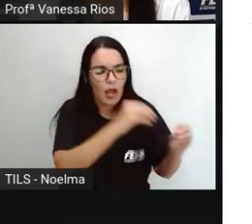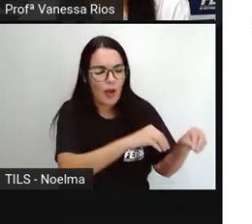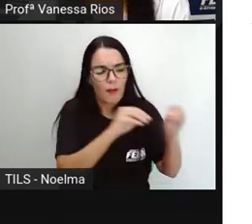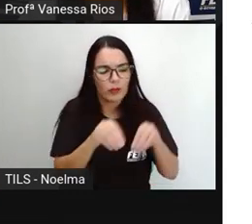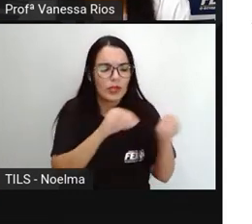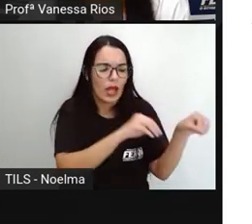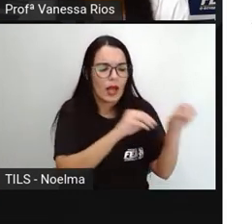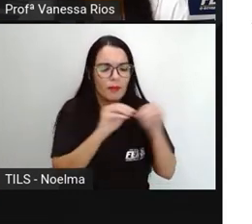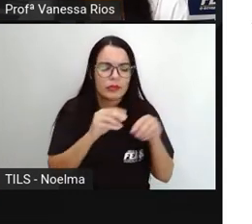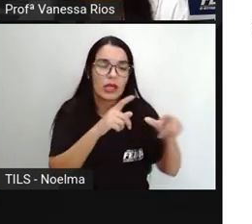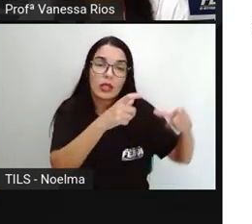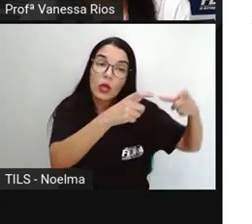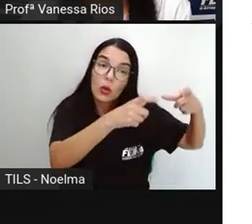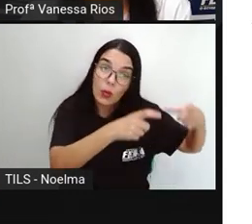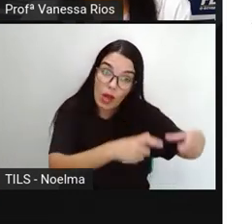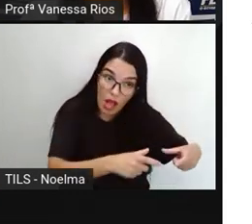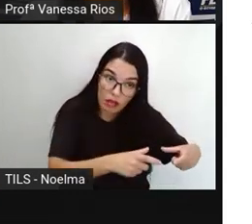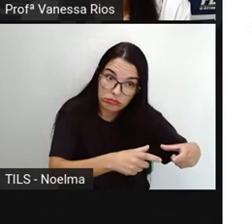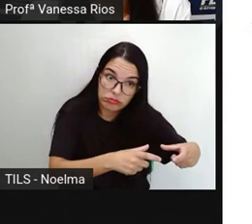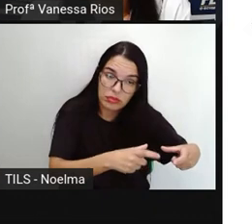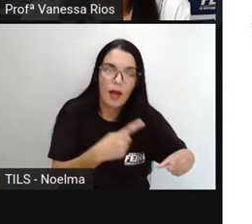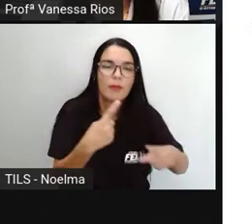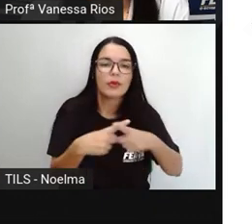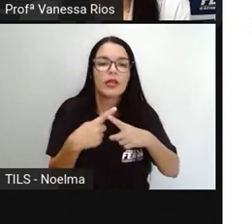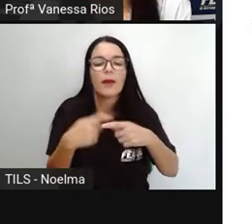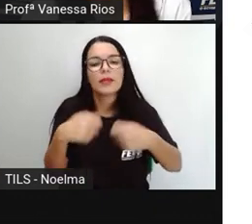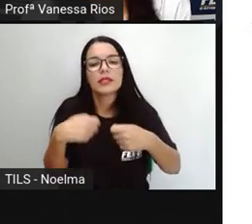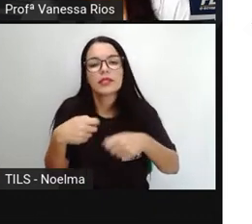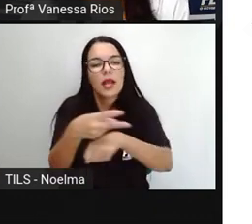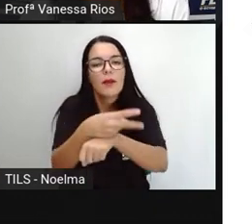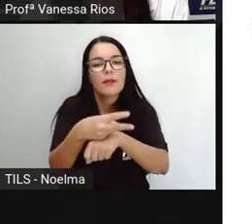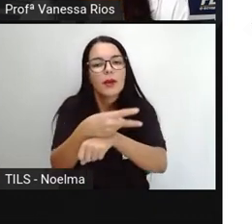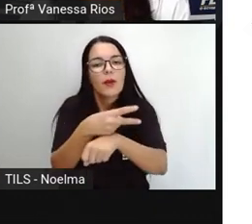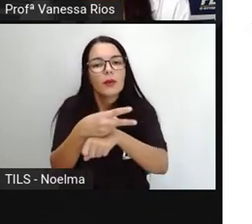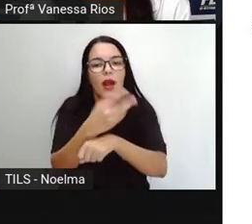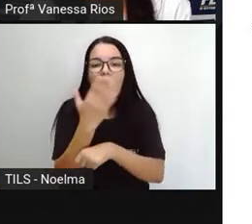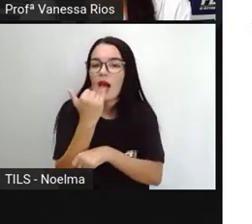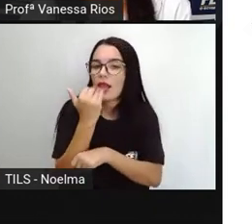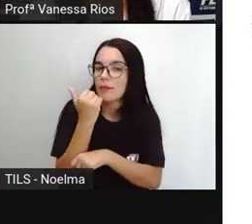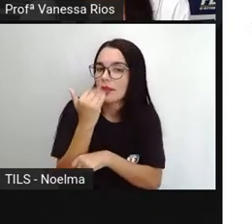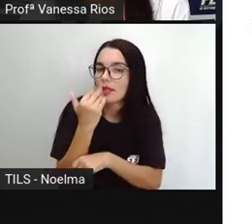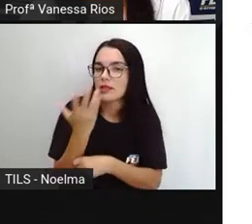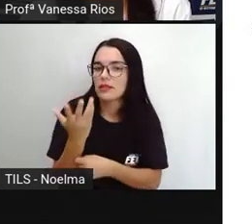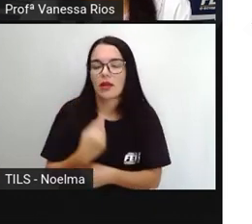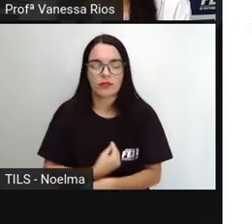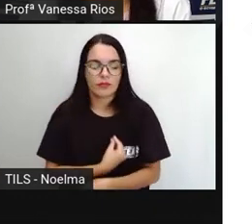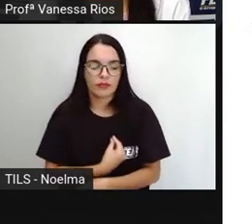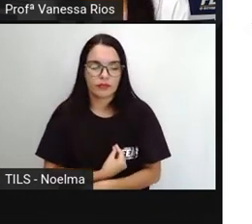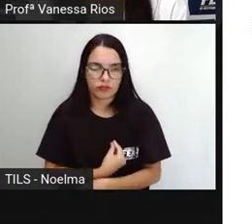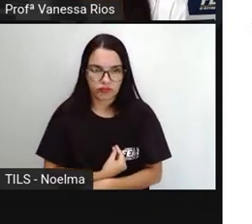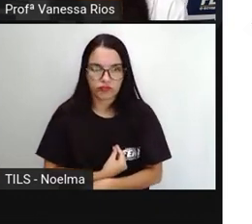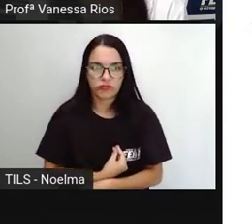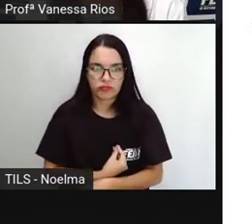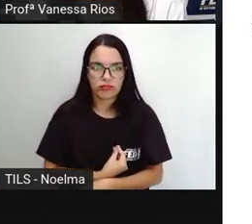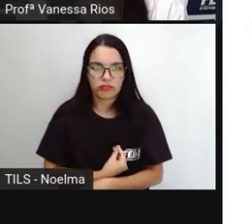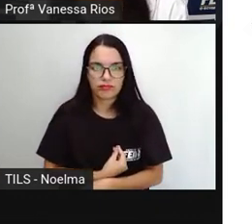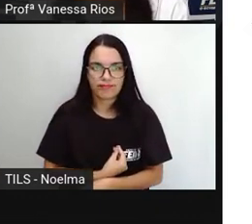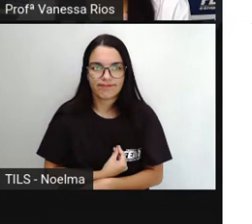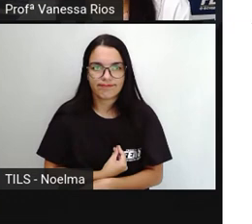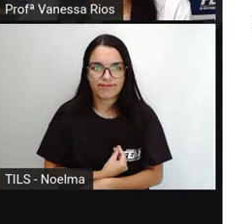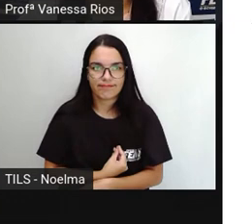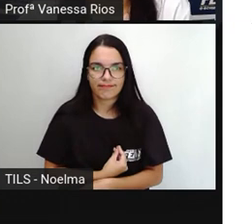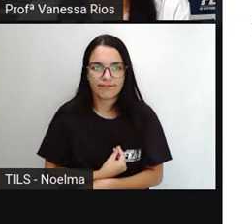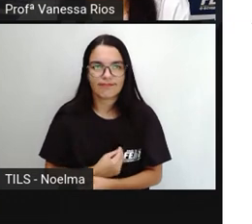nas primeiras organizações aí, dos primeiros grupos, e está relacionado ao modo de vida de passar de um lugar para outro